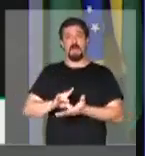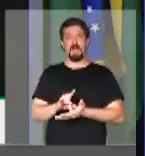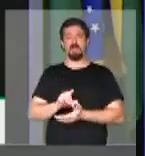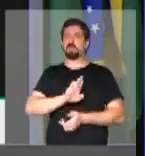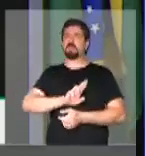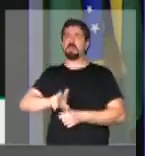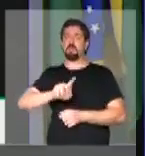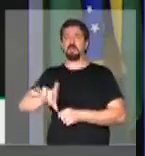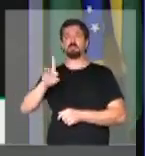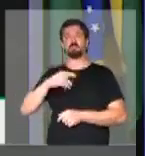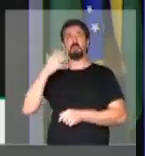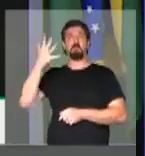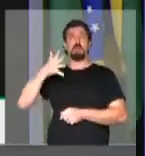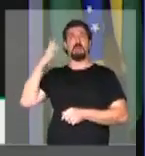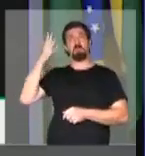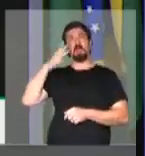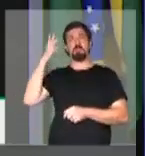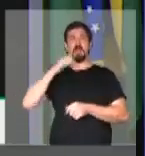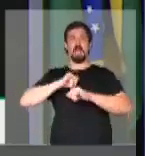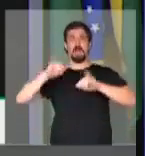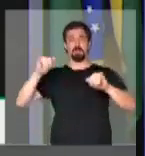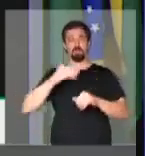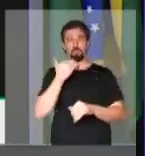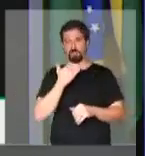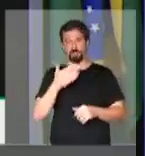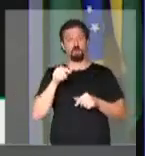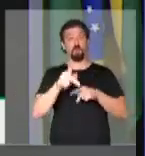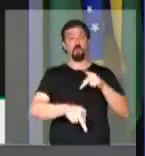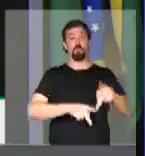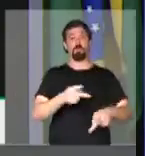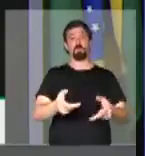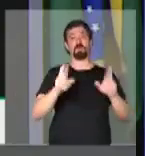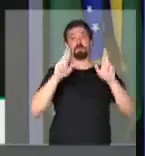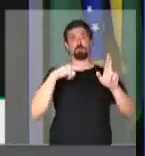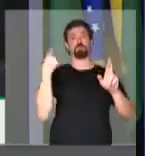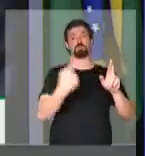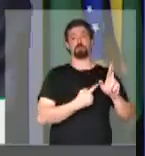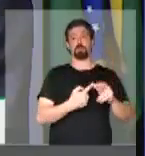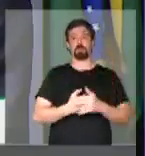não ficar apenas na retórica de campanha. É isso que os brasileiros esperam de nós.